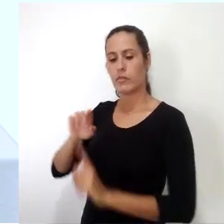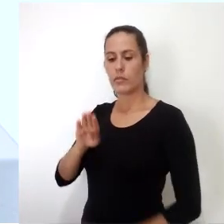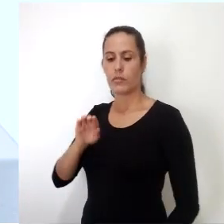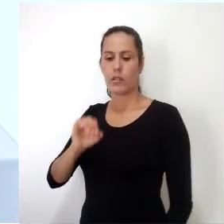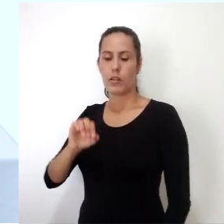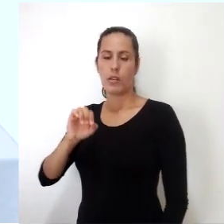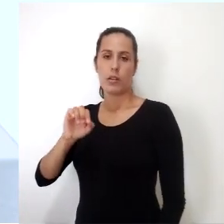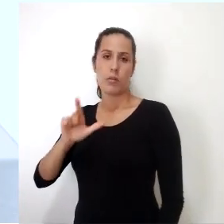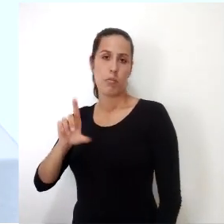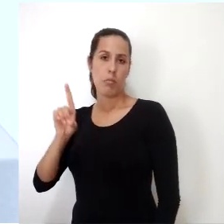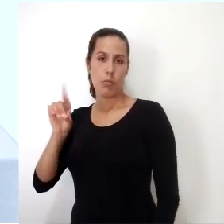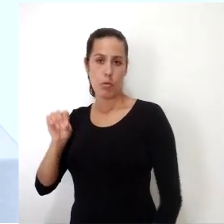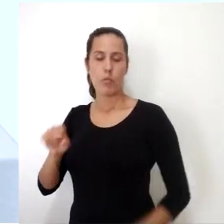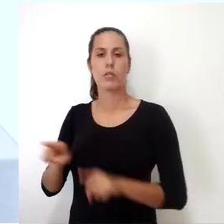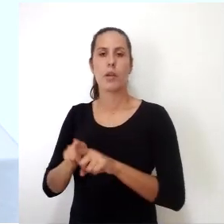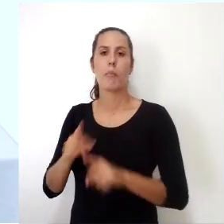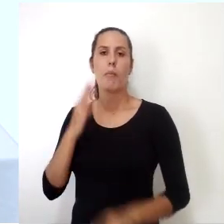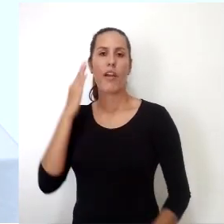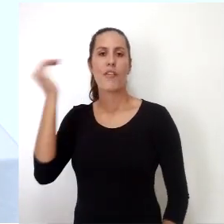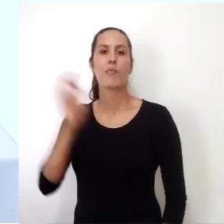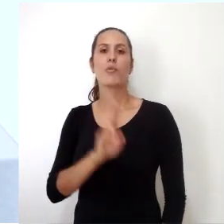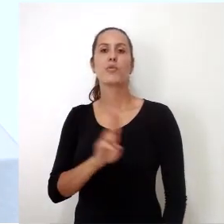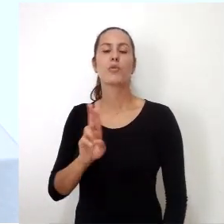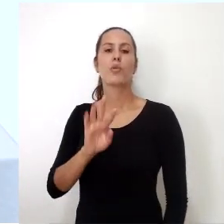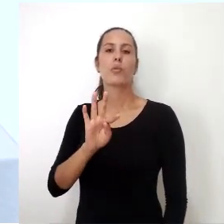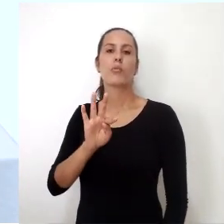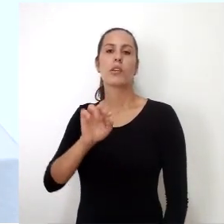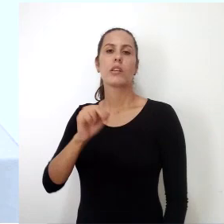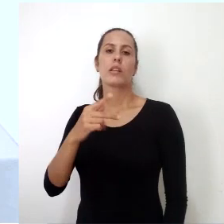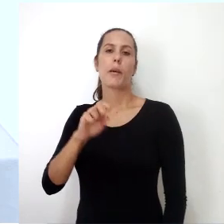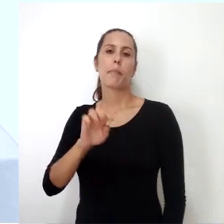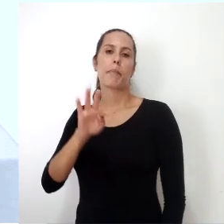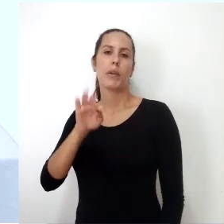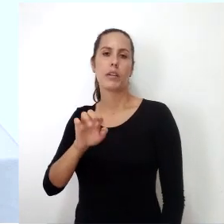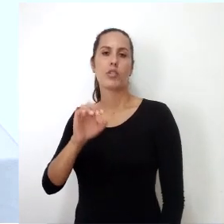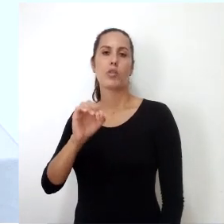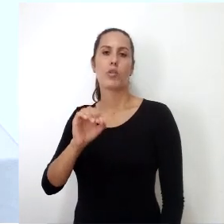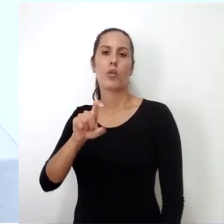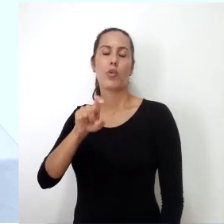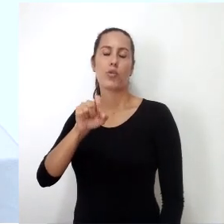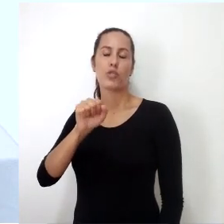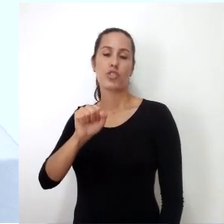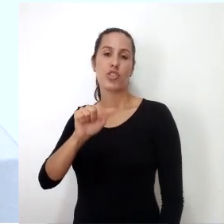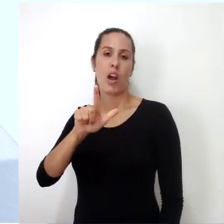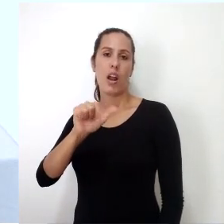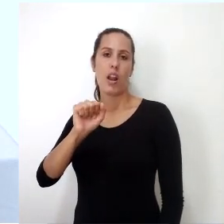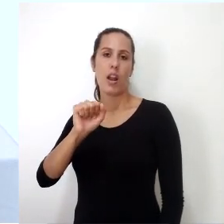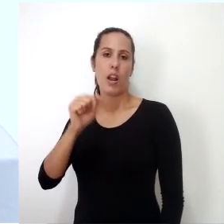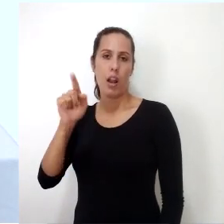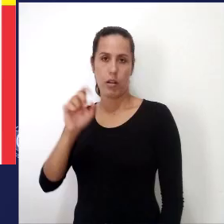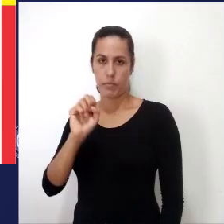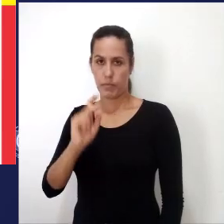a maceração, né, do boldo, que é conhecido também como o tapete de Oxalá.